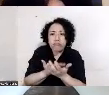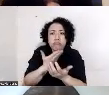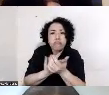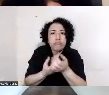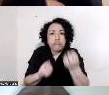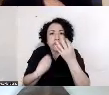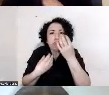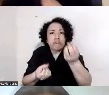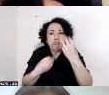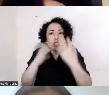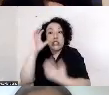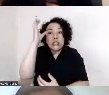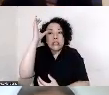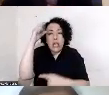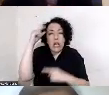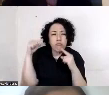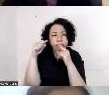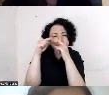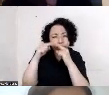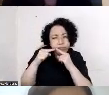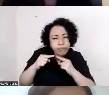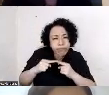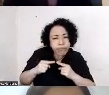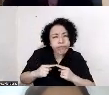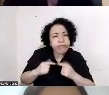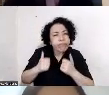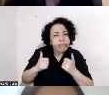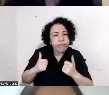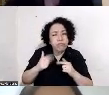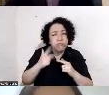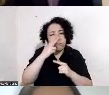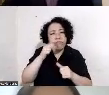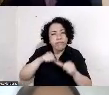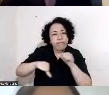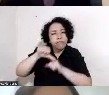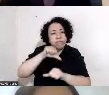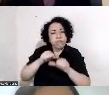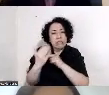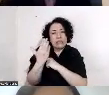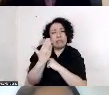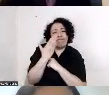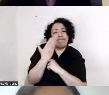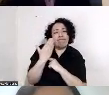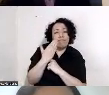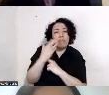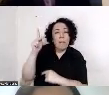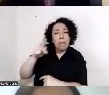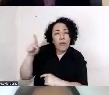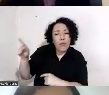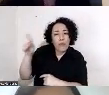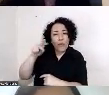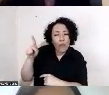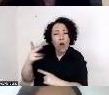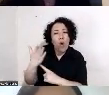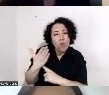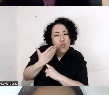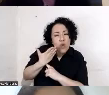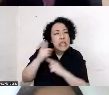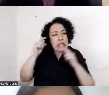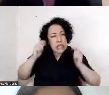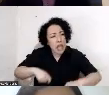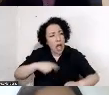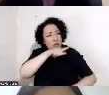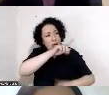a ciência ao mundo real e aplicar a mim também. Isso foi lindo. Ela me deu confiança para saber que eu poderia ir além e para trabalhar